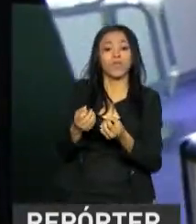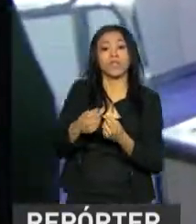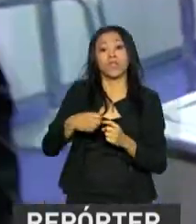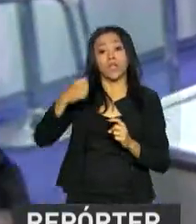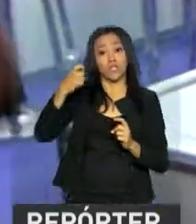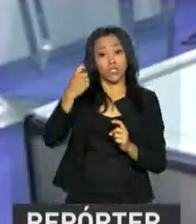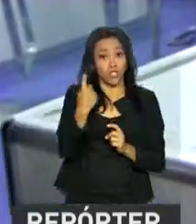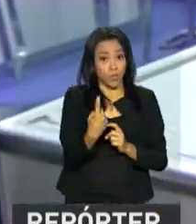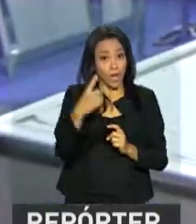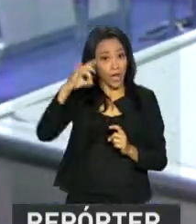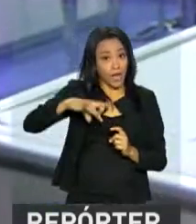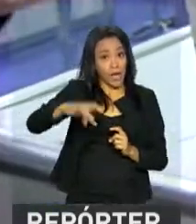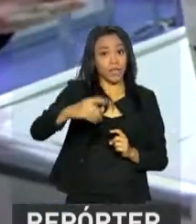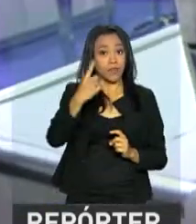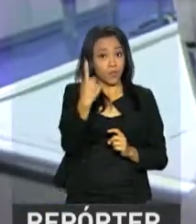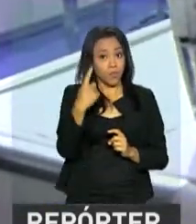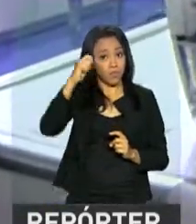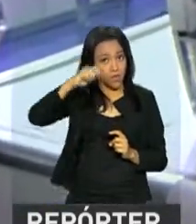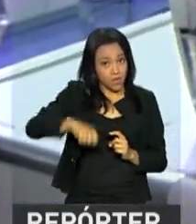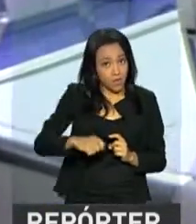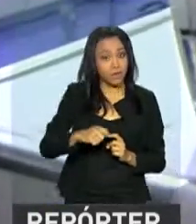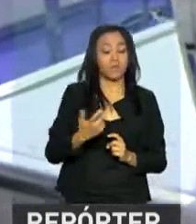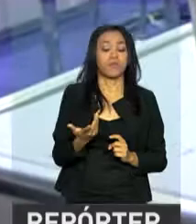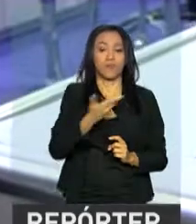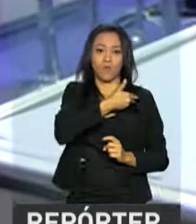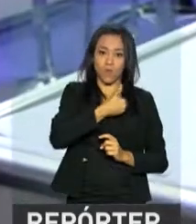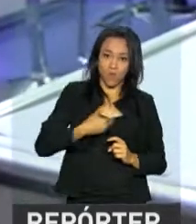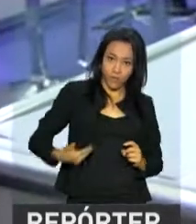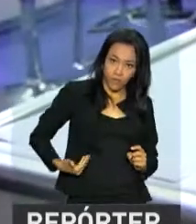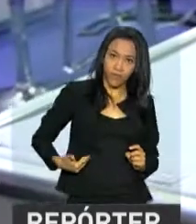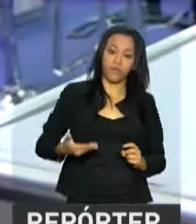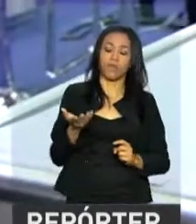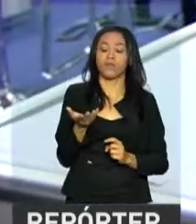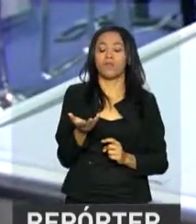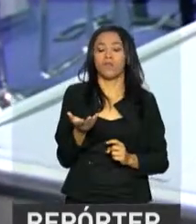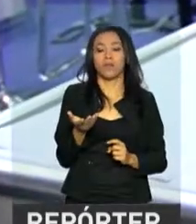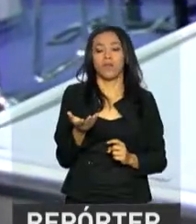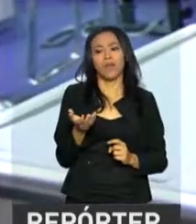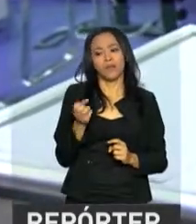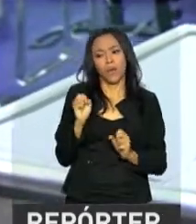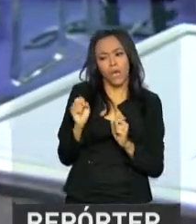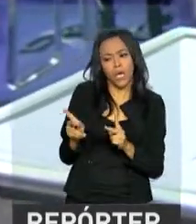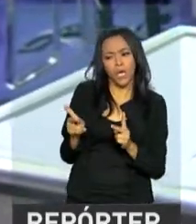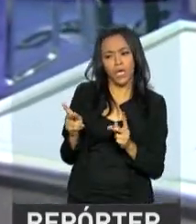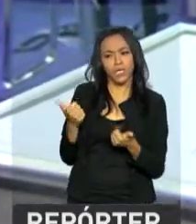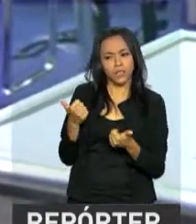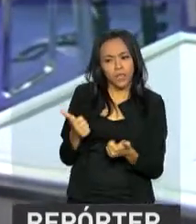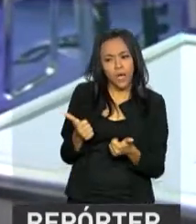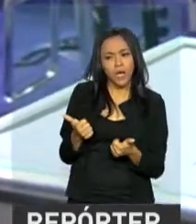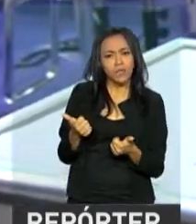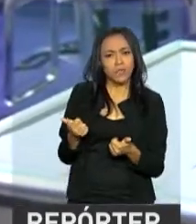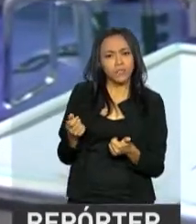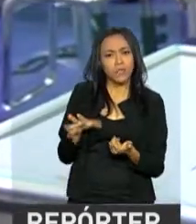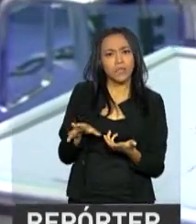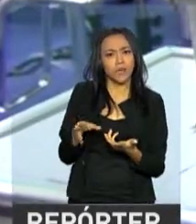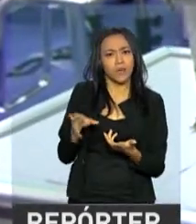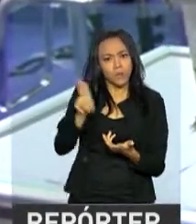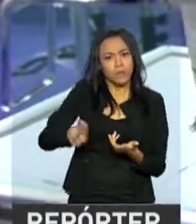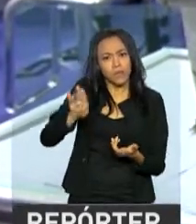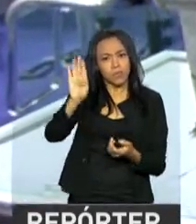1 em 1 mês, onde o governo, ele inspeciona se está tudo ok, se não está havendo desperdício de água.